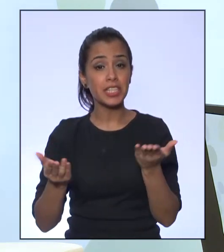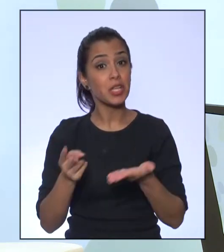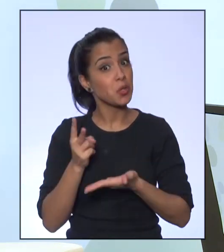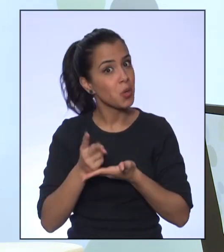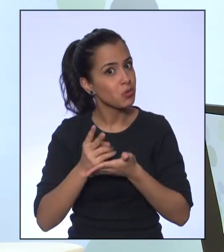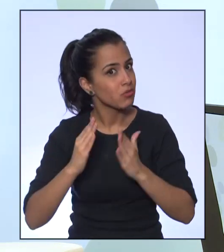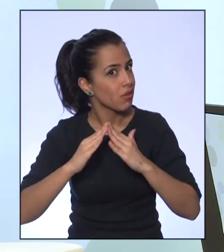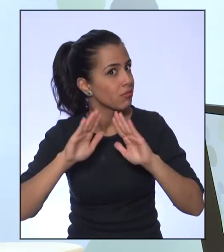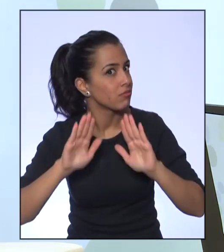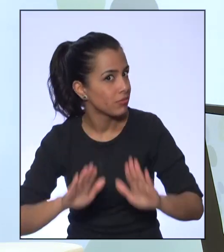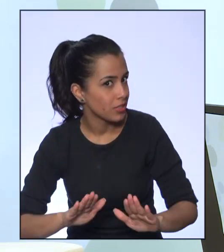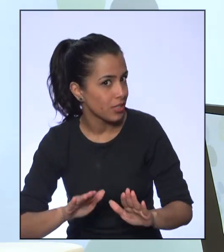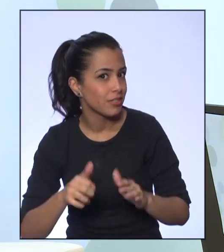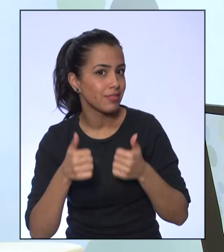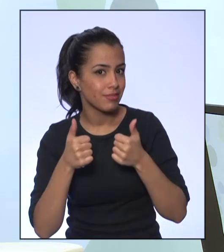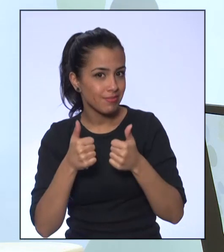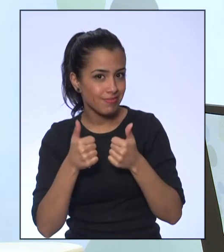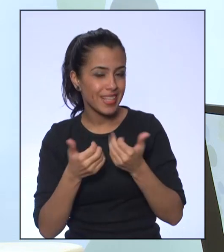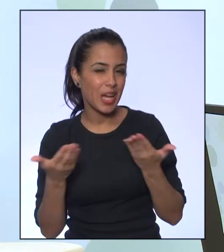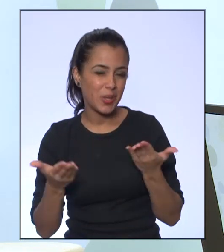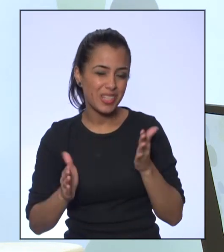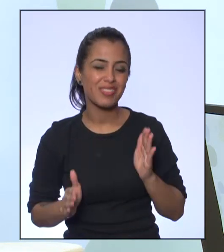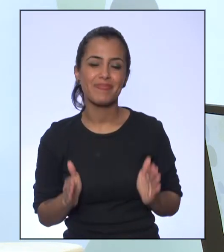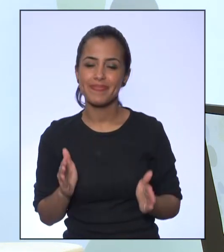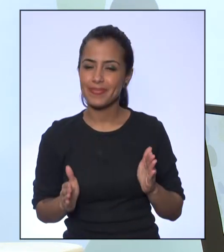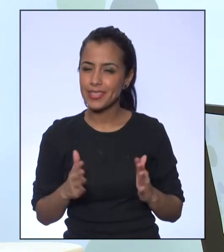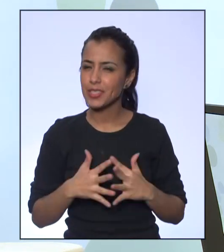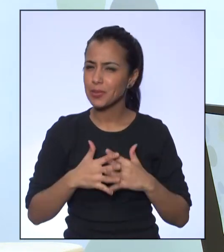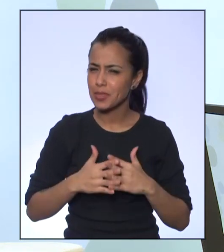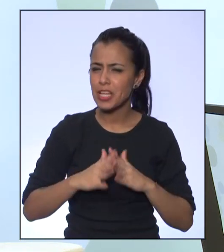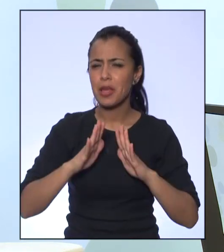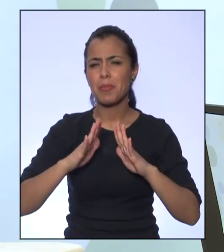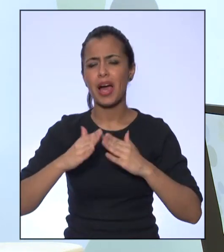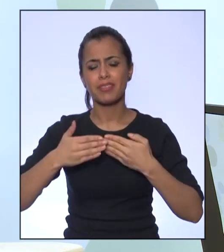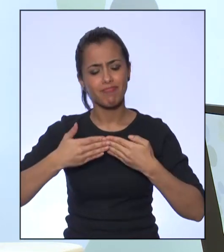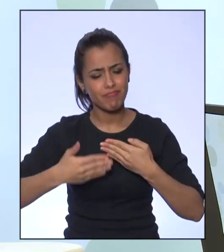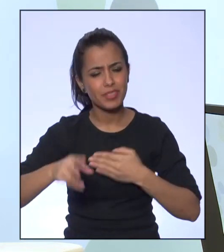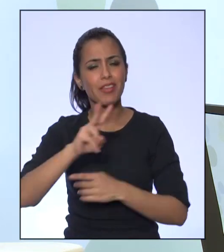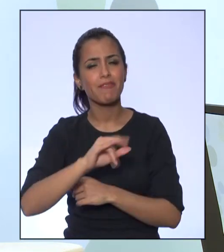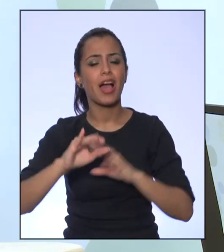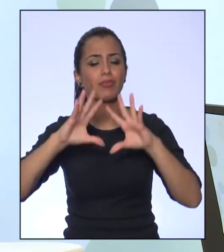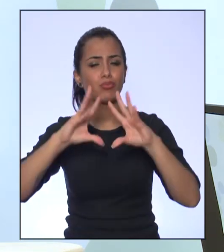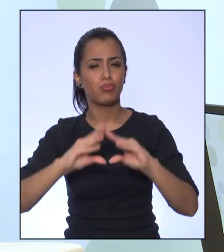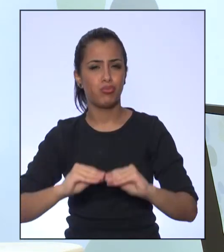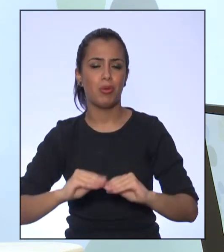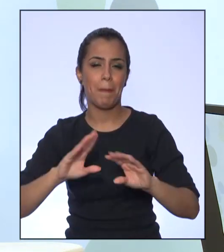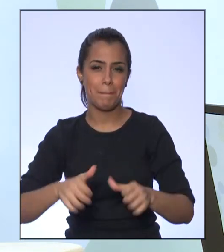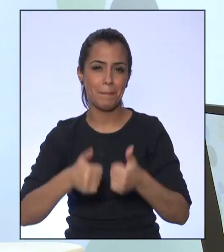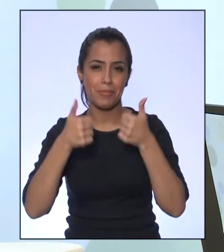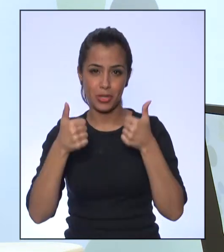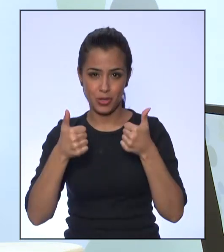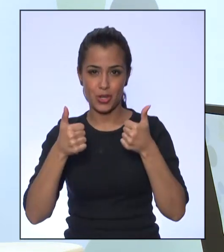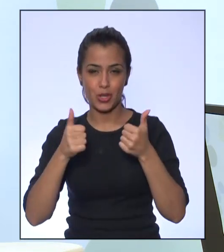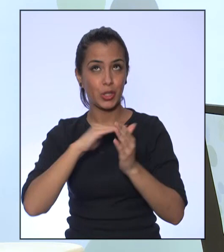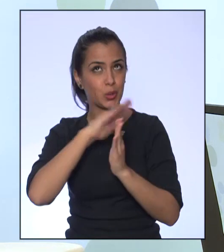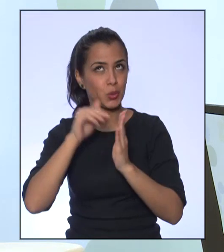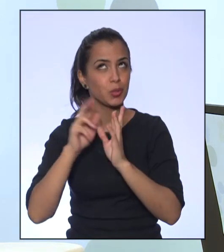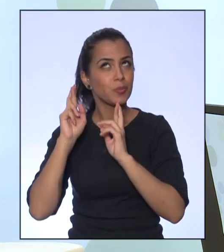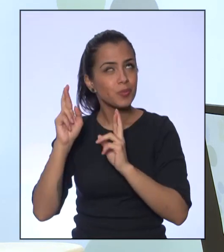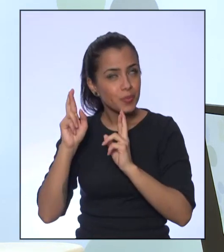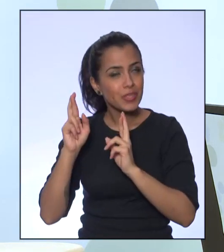casa, tá? Nesse momento aí que a gente está vivendo, tudo vai passar, tudo vai dar certo, E quando vocês voltarem lá nas